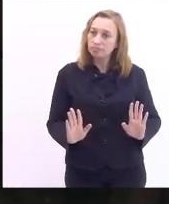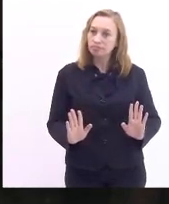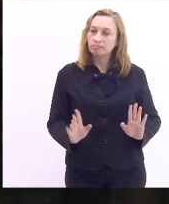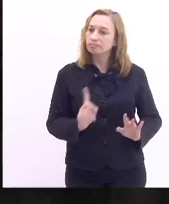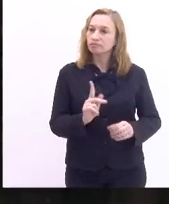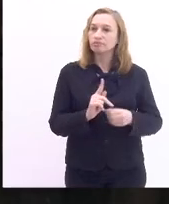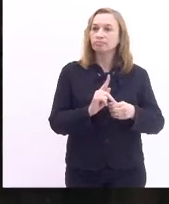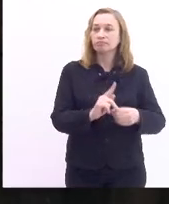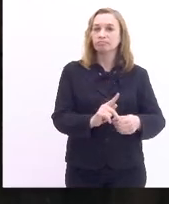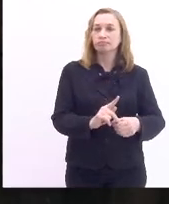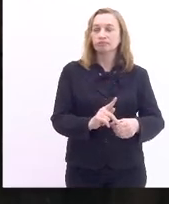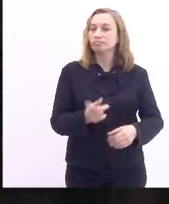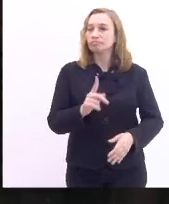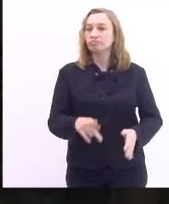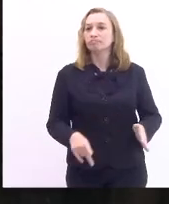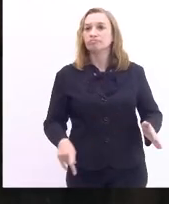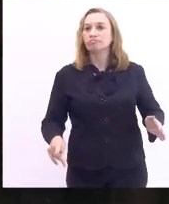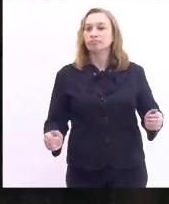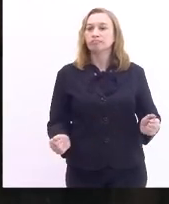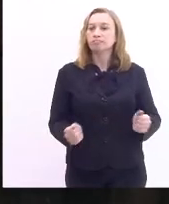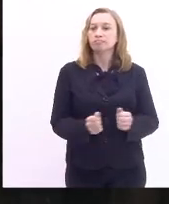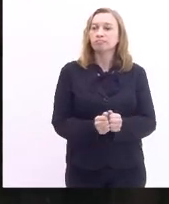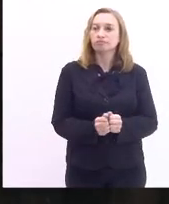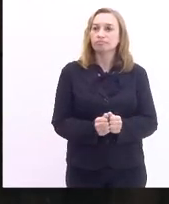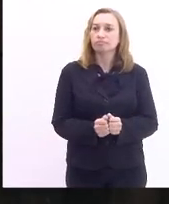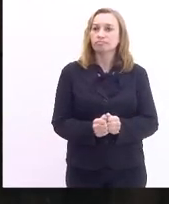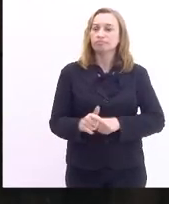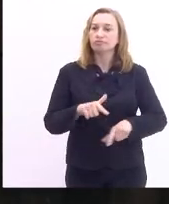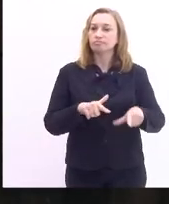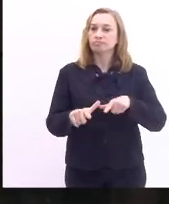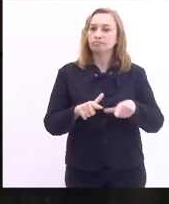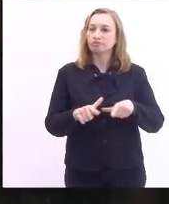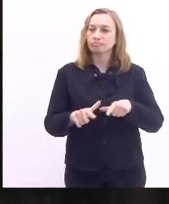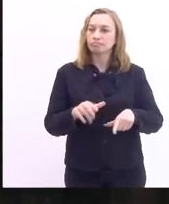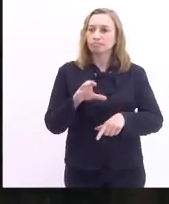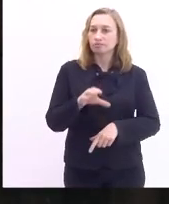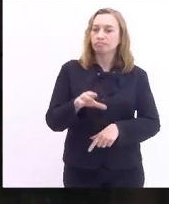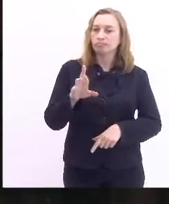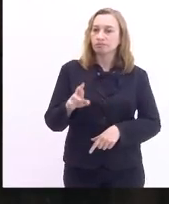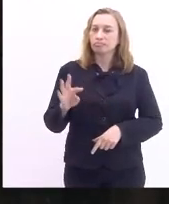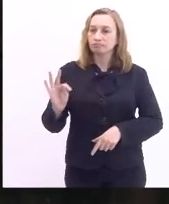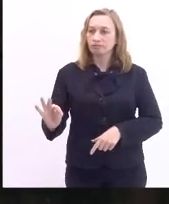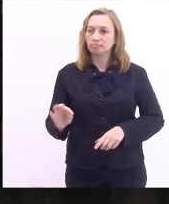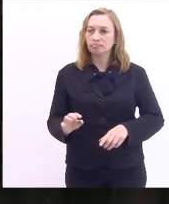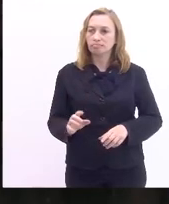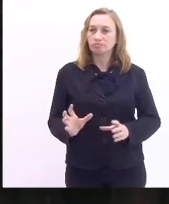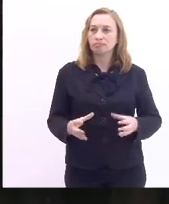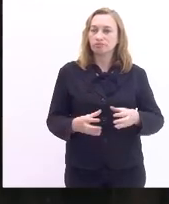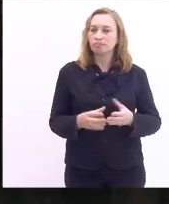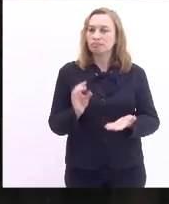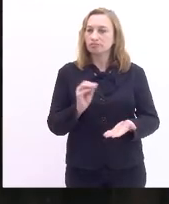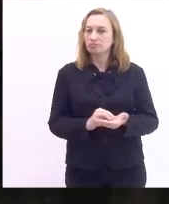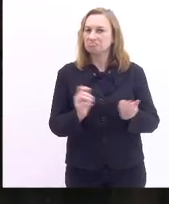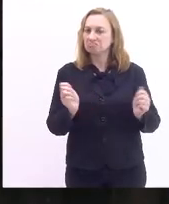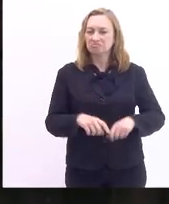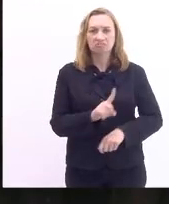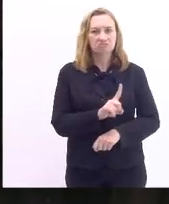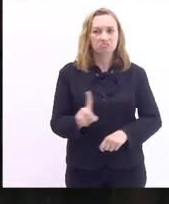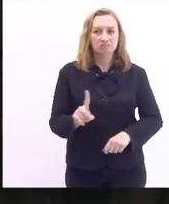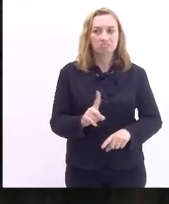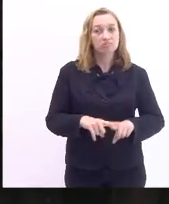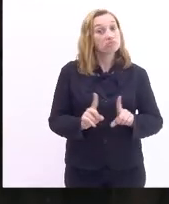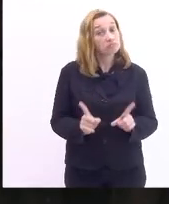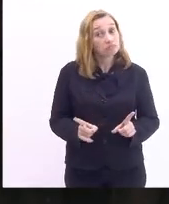não ser a procuradora ele não participará é da nossa equipe não ou falta de competência